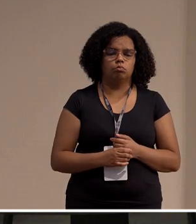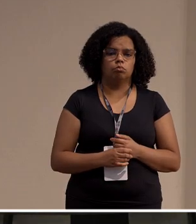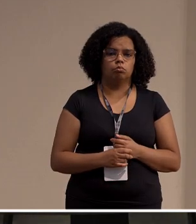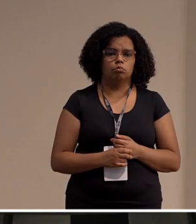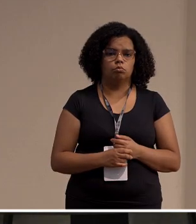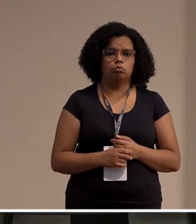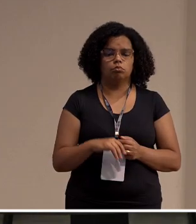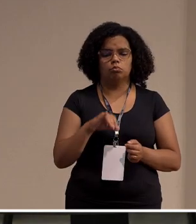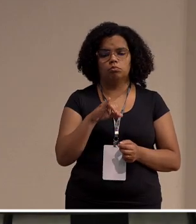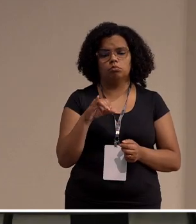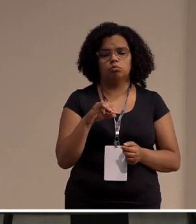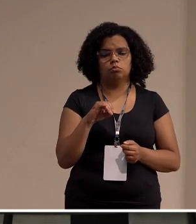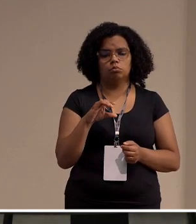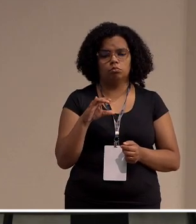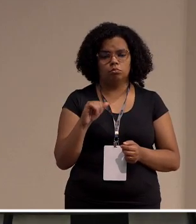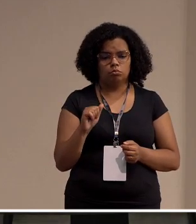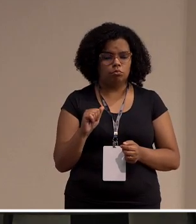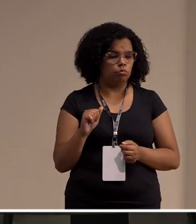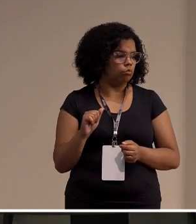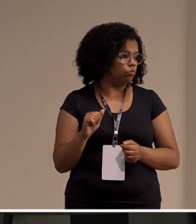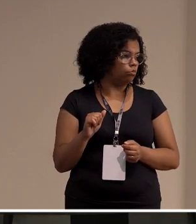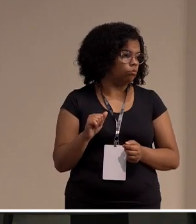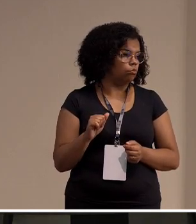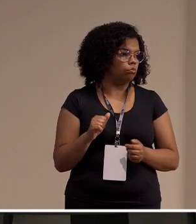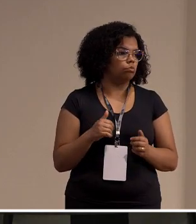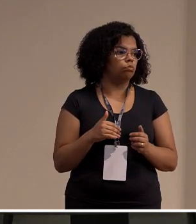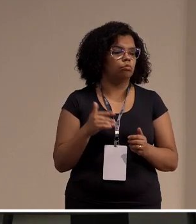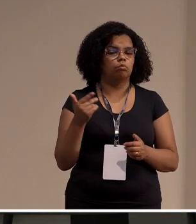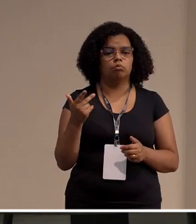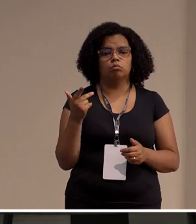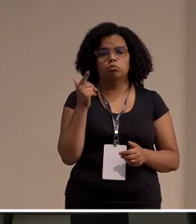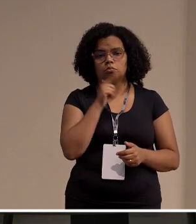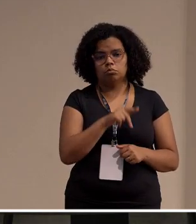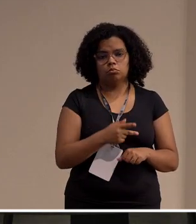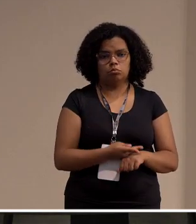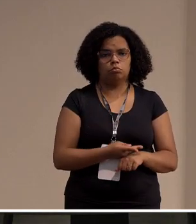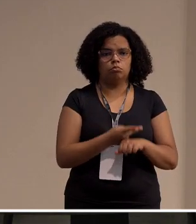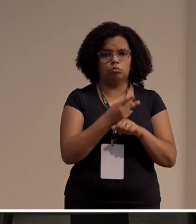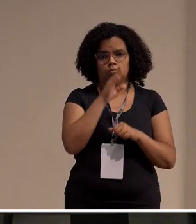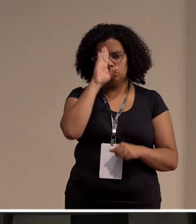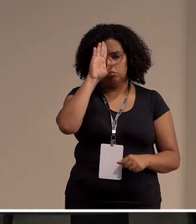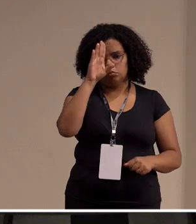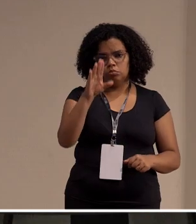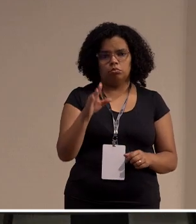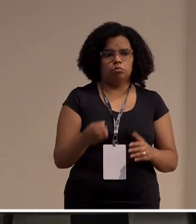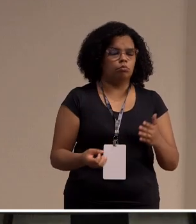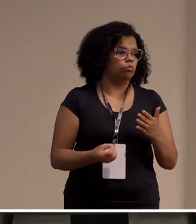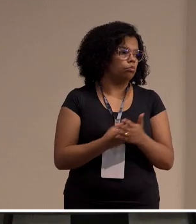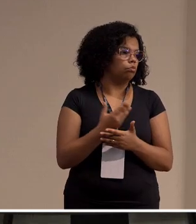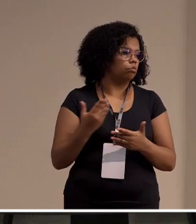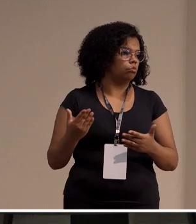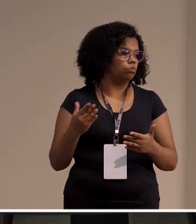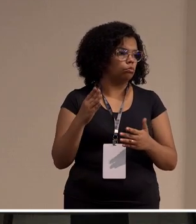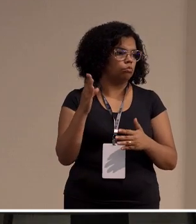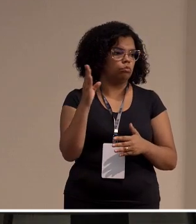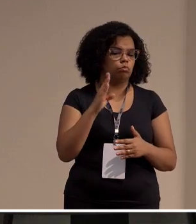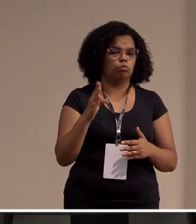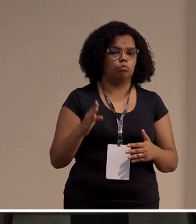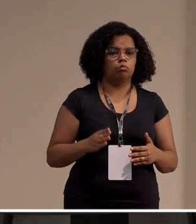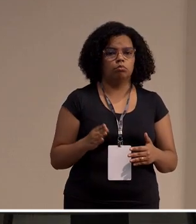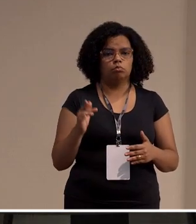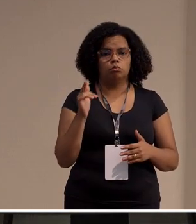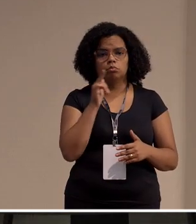o Joca, ele ganhador de vários prêmios dos principais autores do Brasil que a gente tem. Ganhou